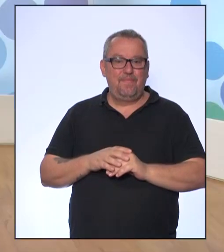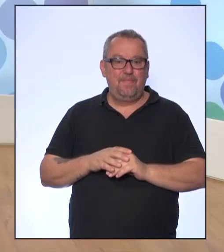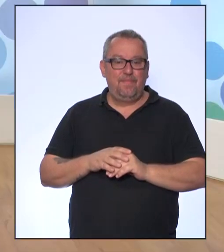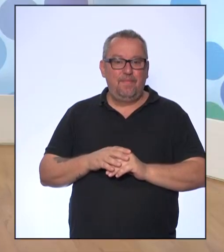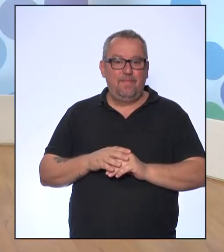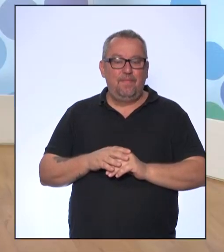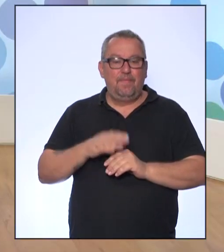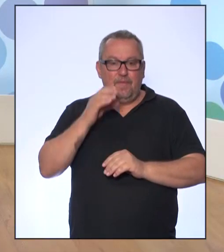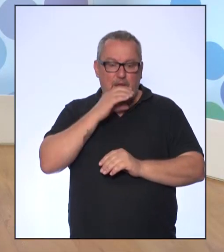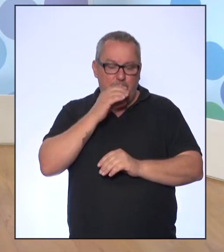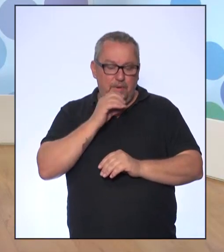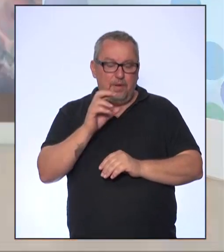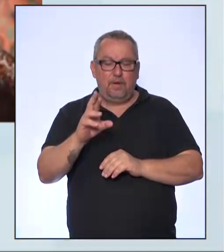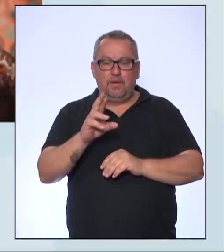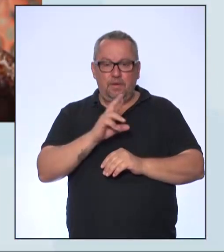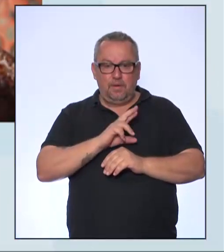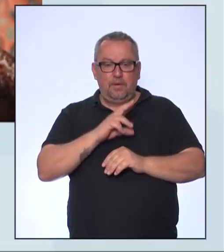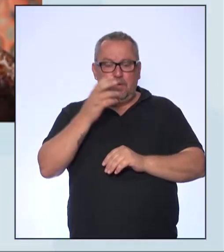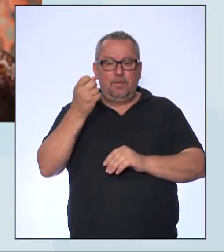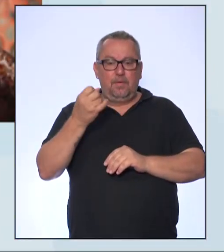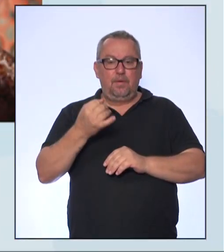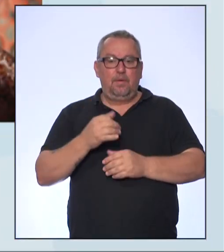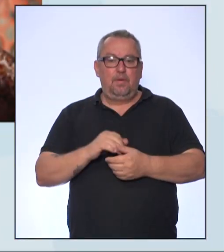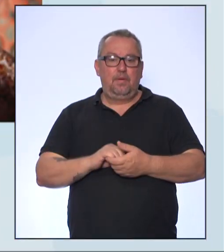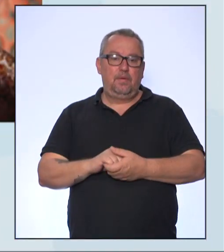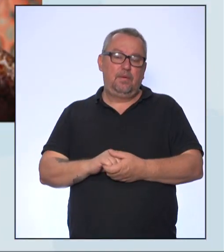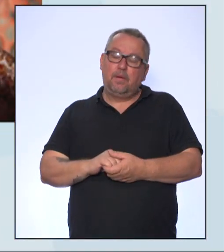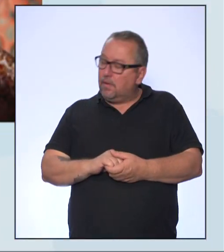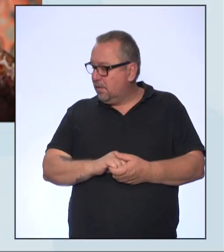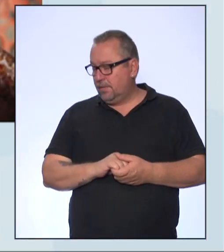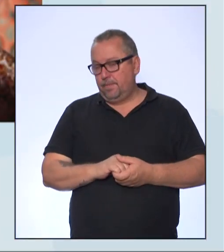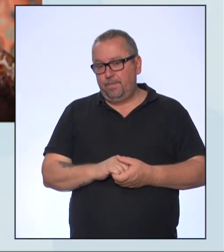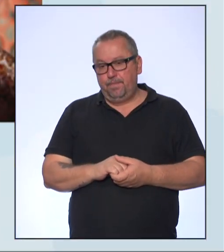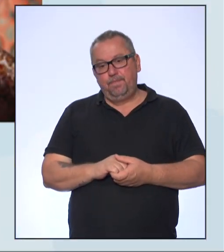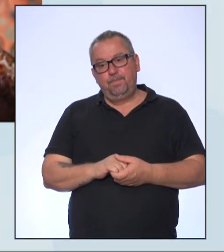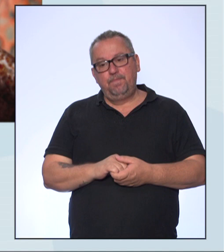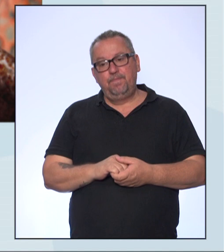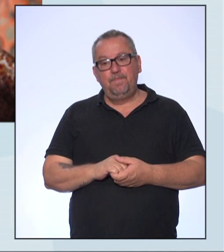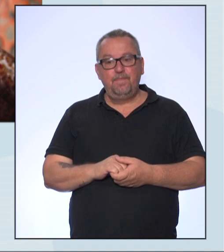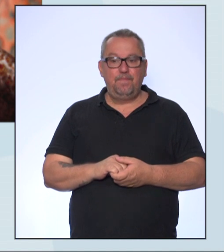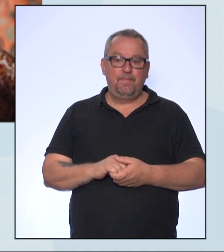um minutinho e a gente já passa para a explicação, né? Isso, só mais um pouquinho da imagem.